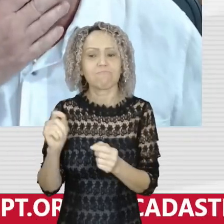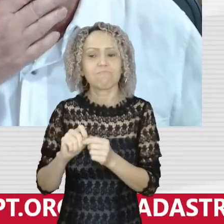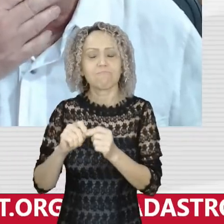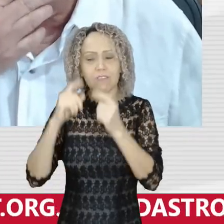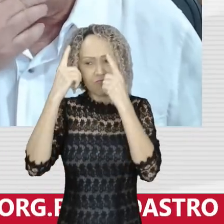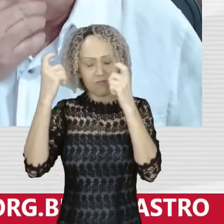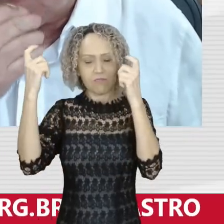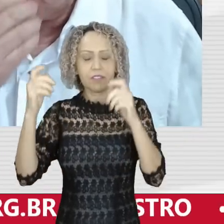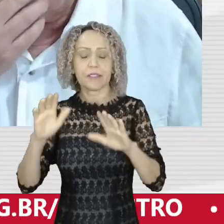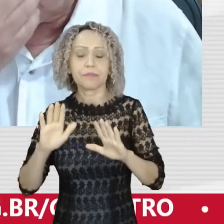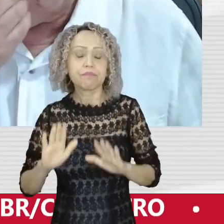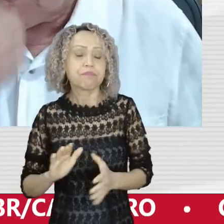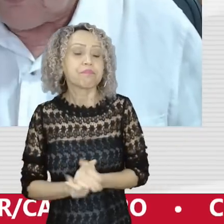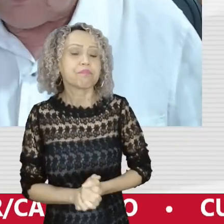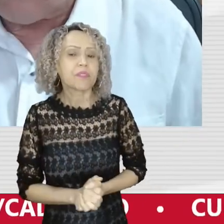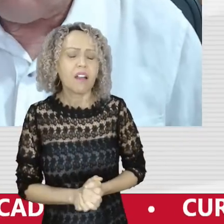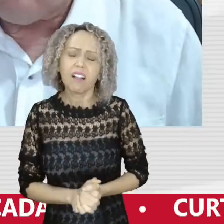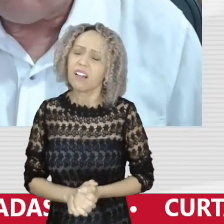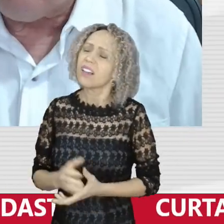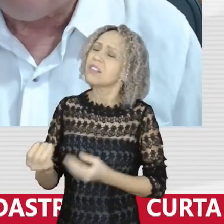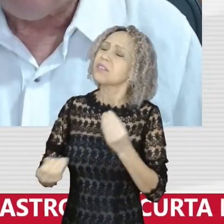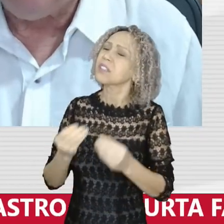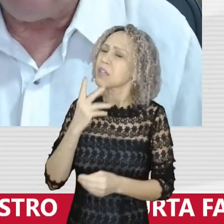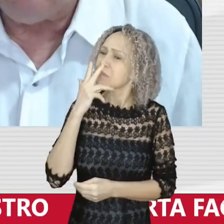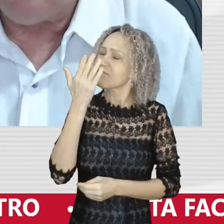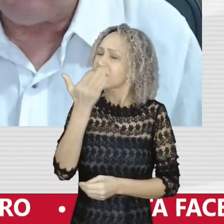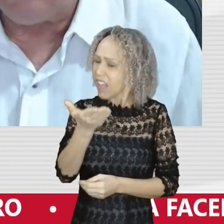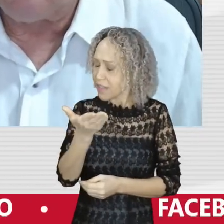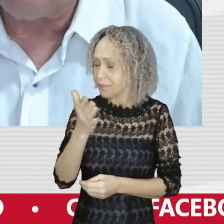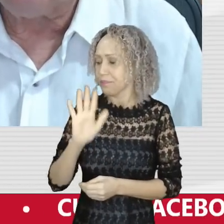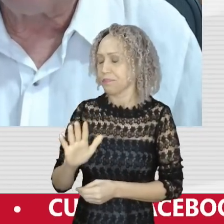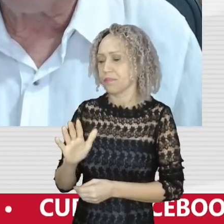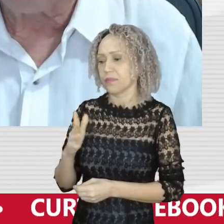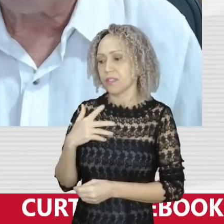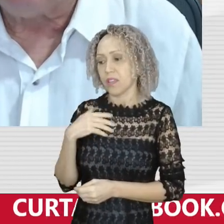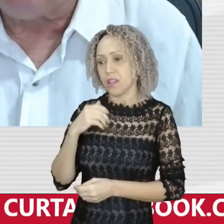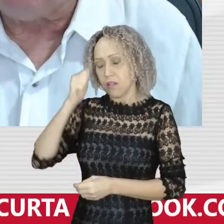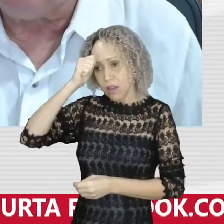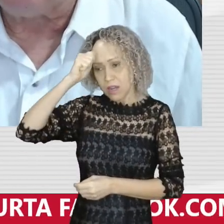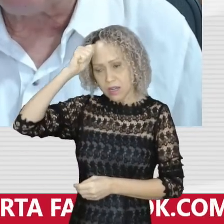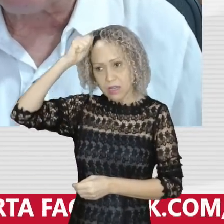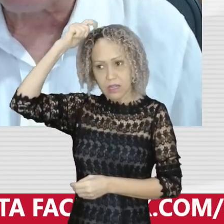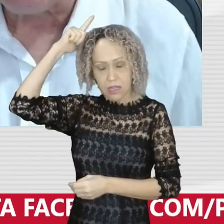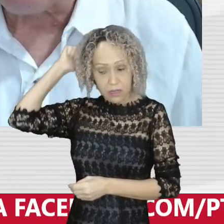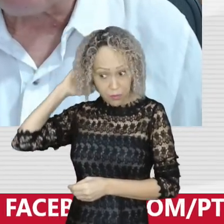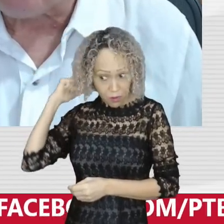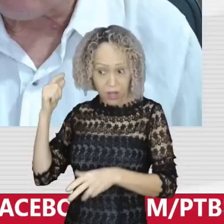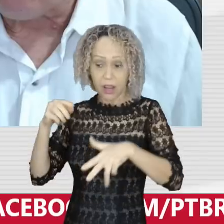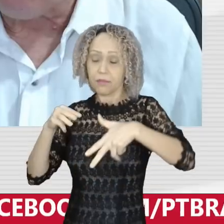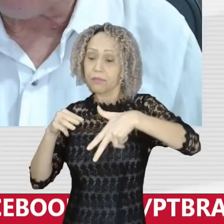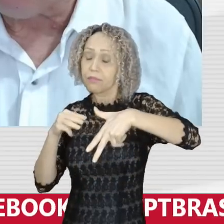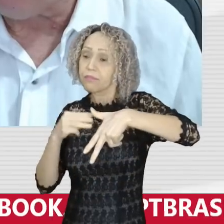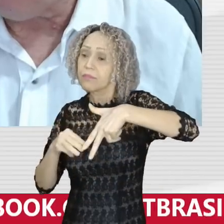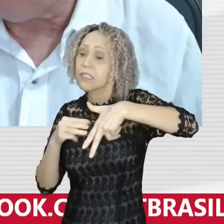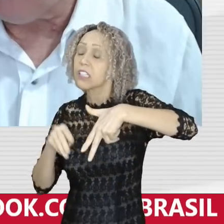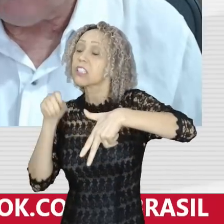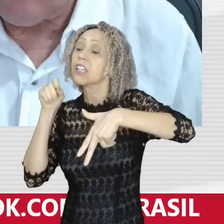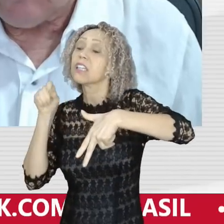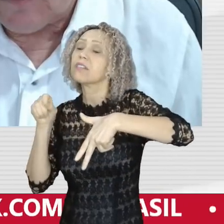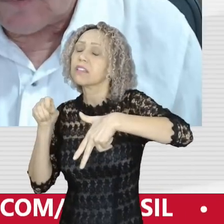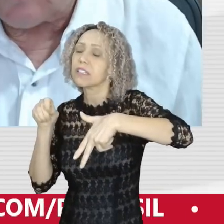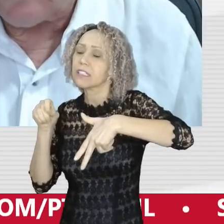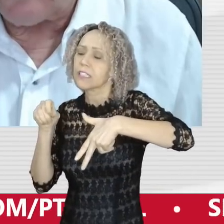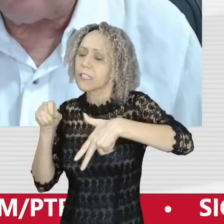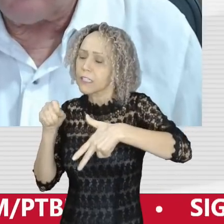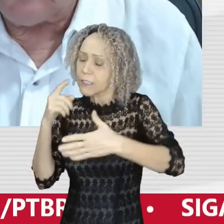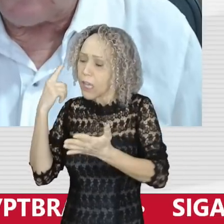dele aquilo que a população espera que seja feito. Lamentavelmente, aqui no DF, nós tivemos aquele episódio na última